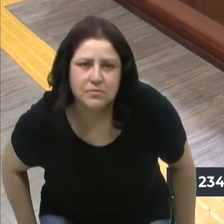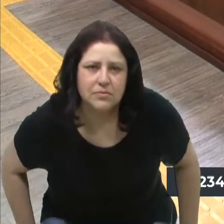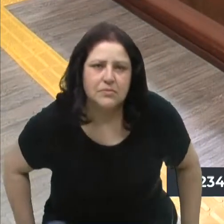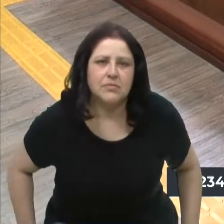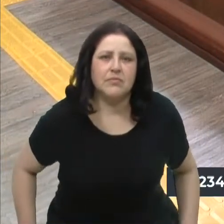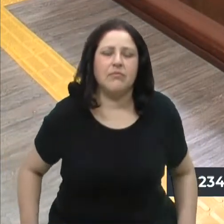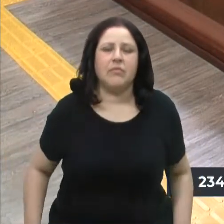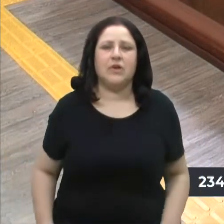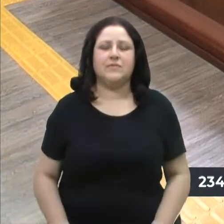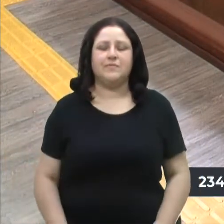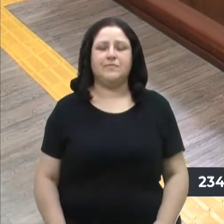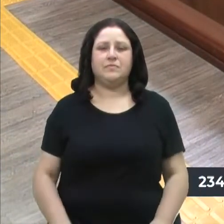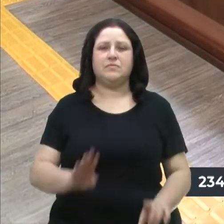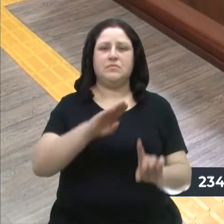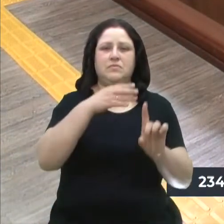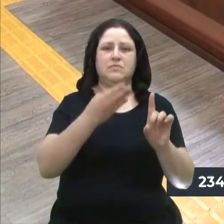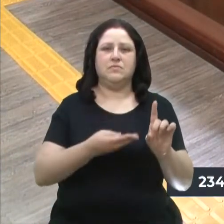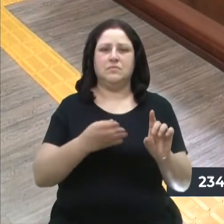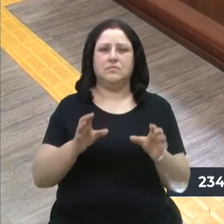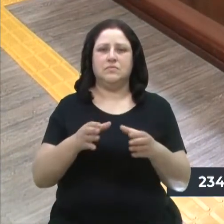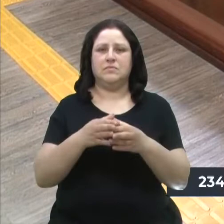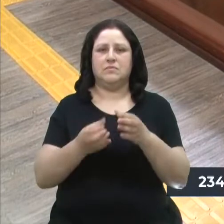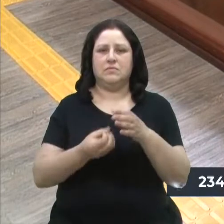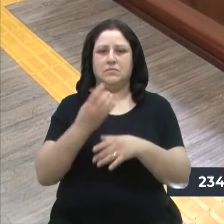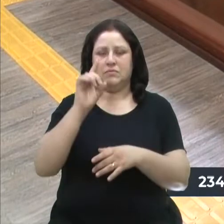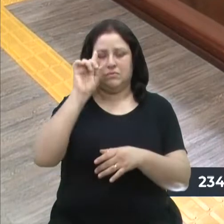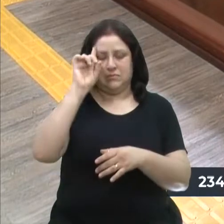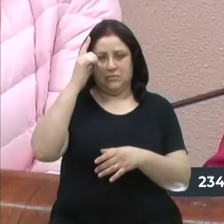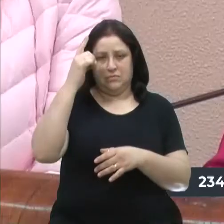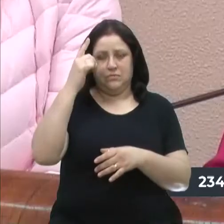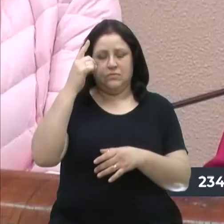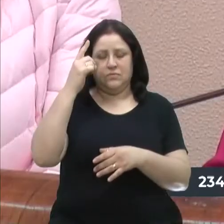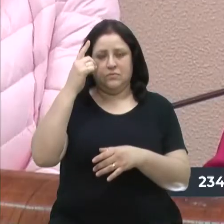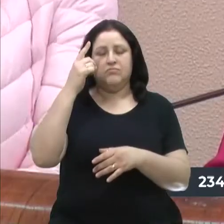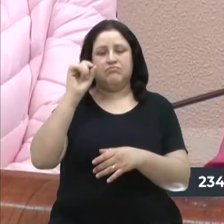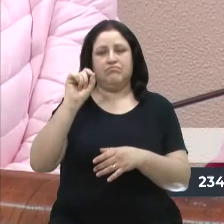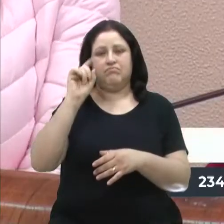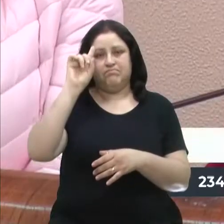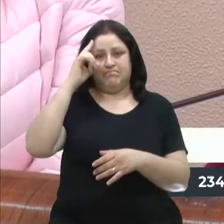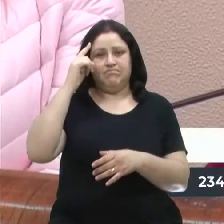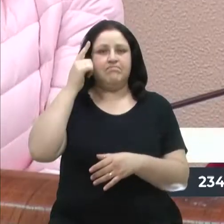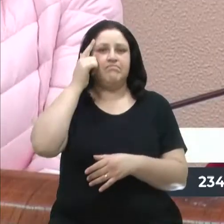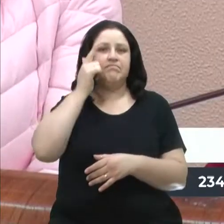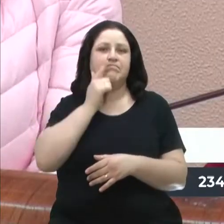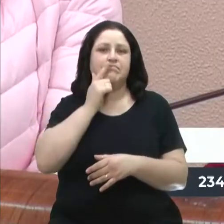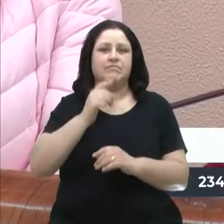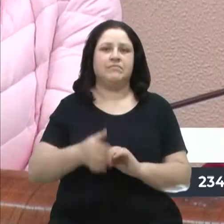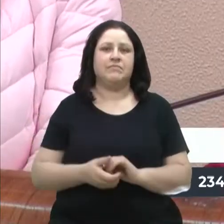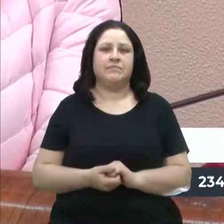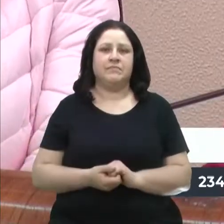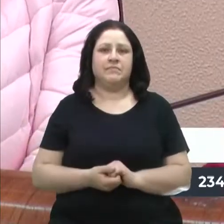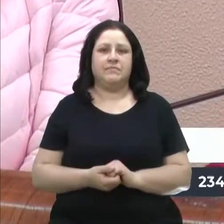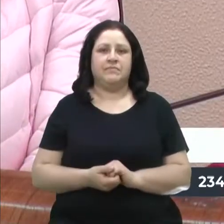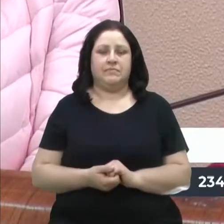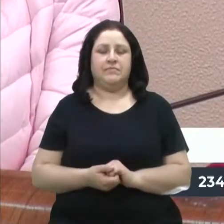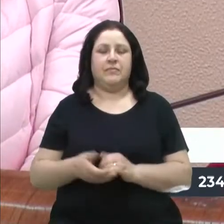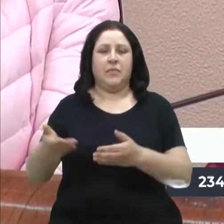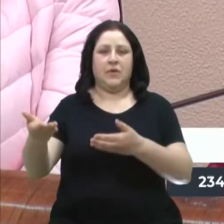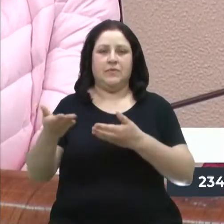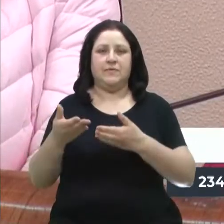autoria coletiva teve iniciativa do vereador Lucas carenhato a quem convido para se pronunciar em nome